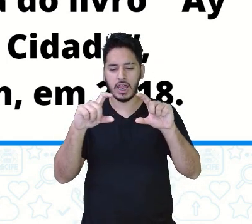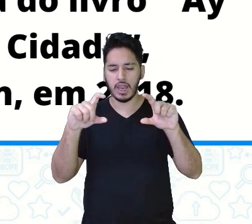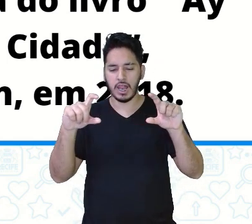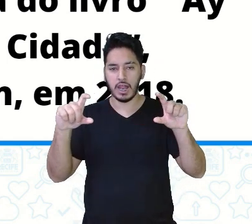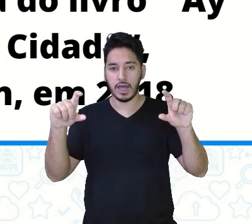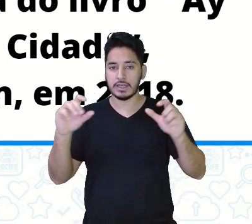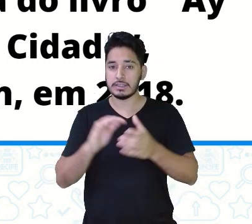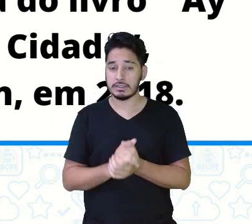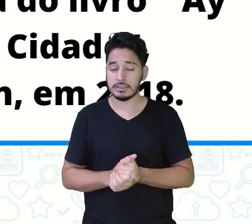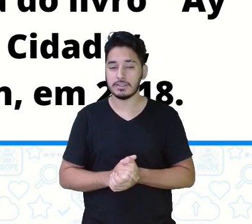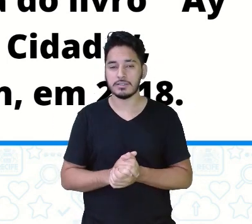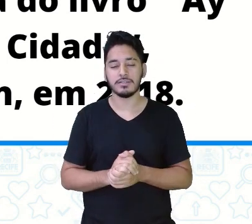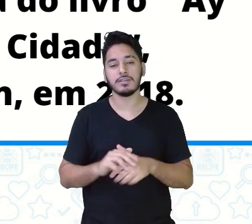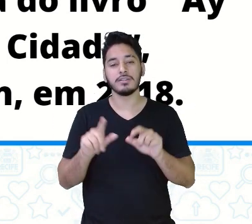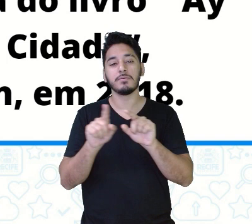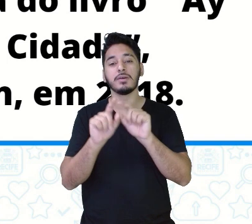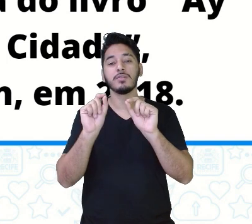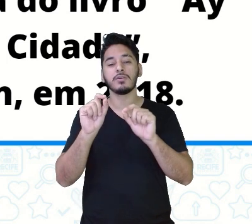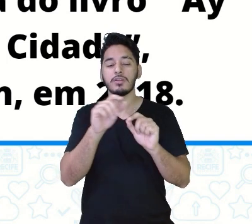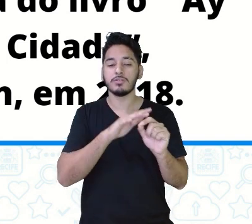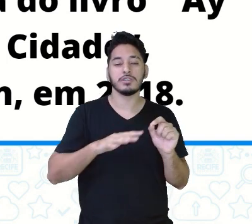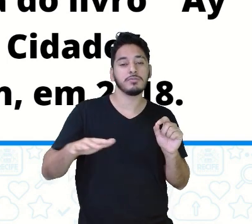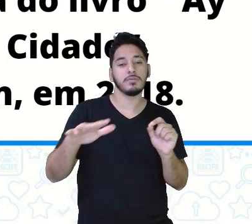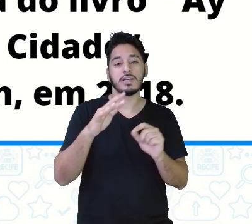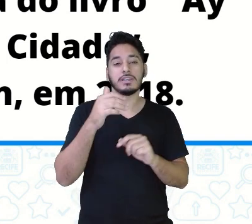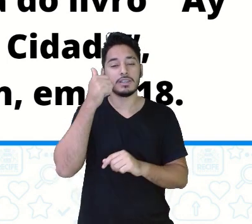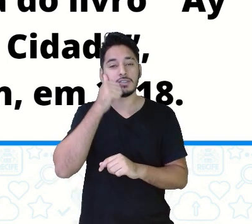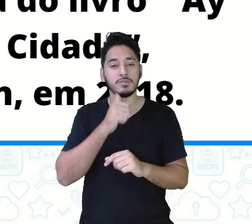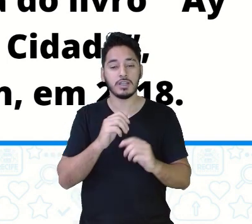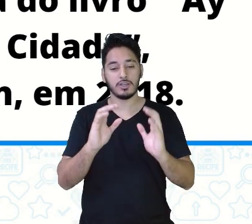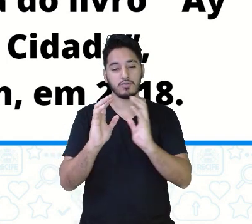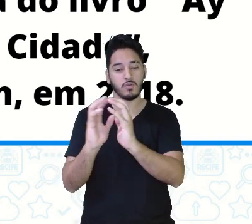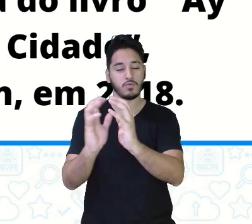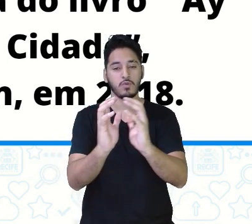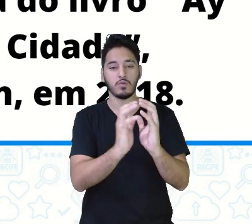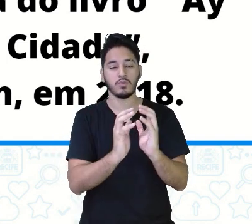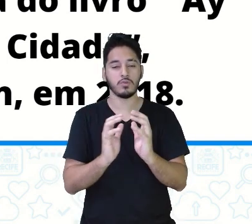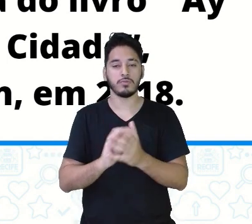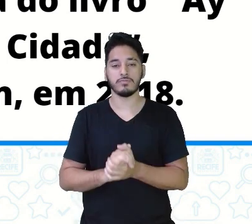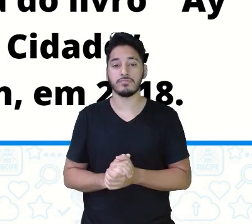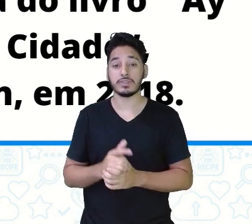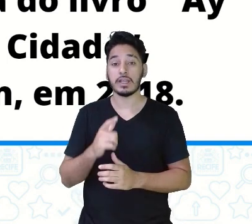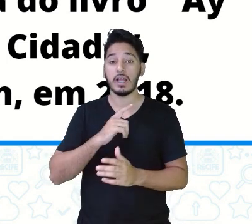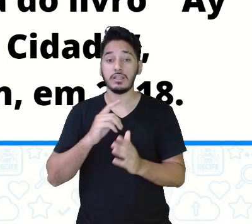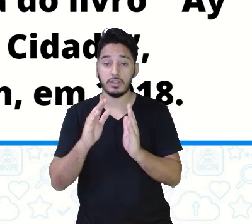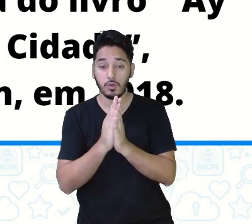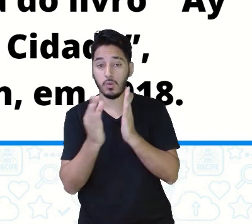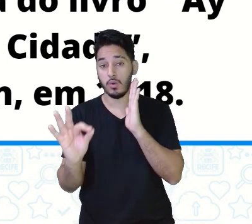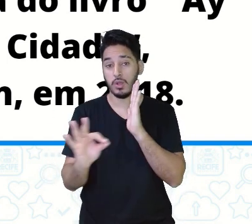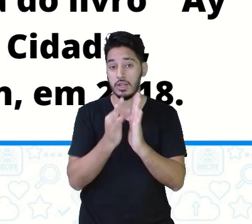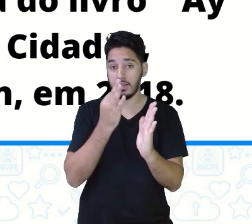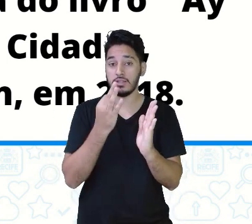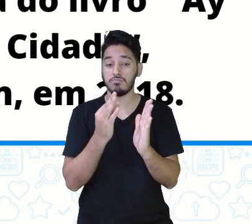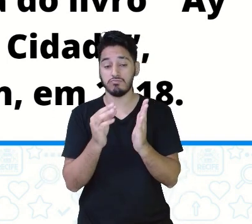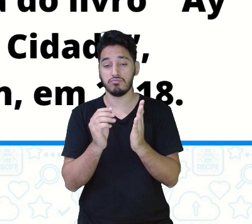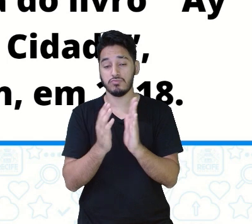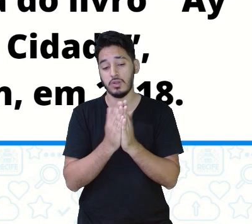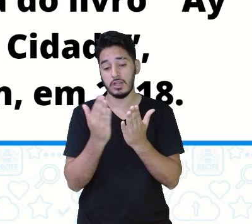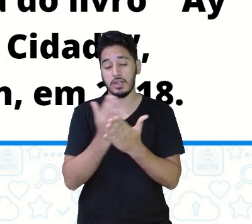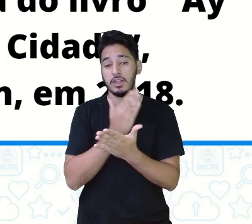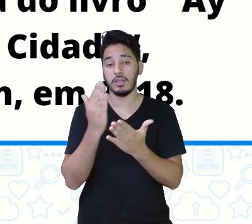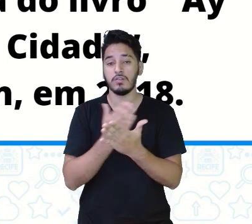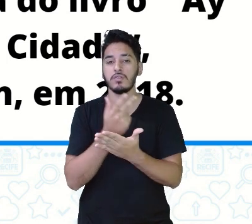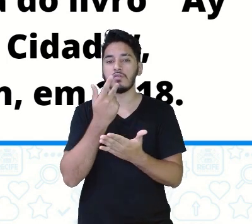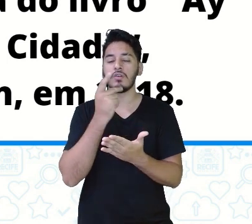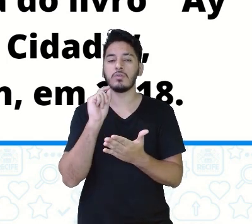do espaço das mulheres nas aldeias. Ela é autora do livro Ai Caquiritama, que significa Eu